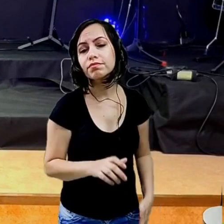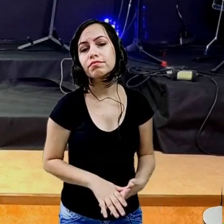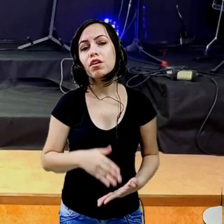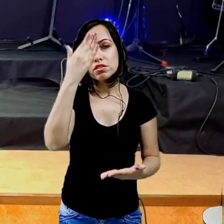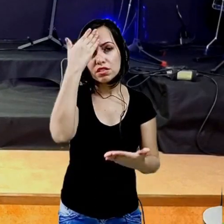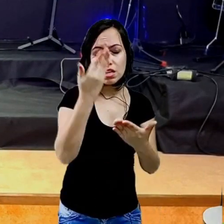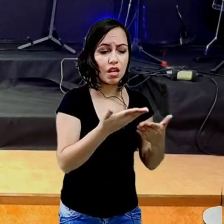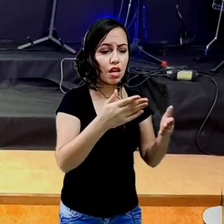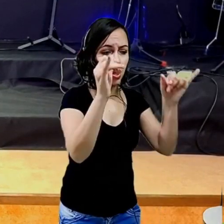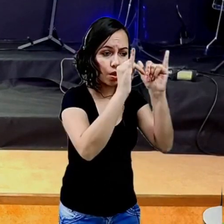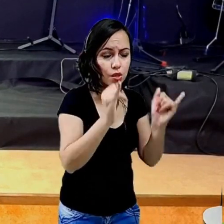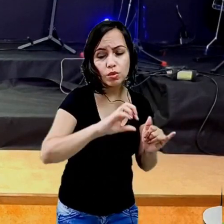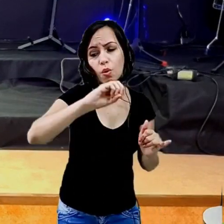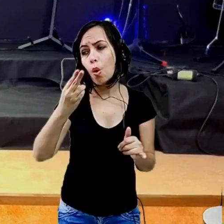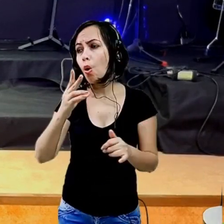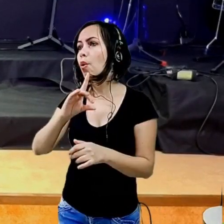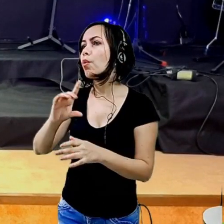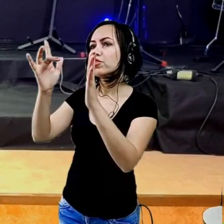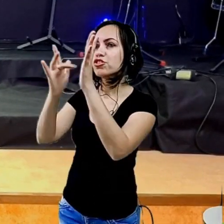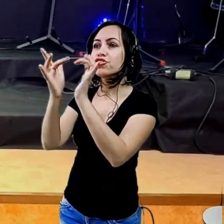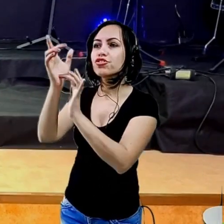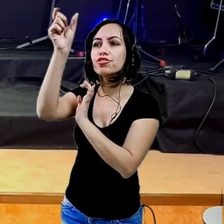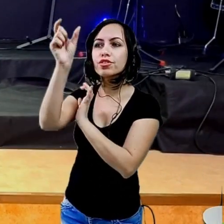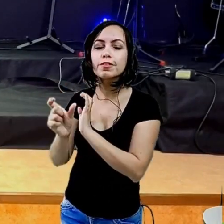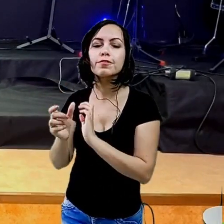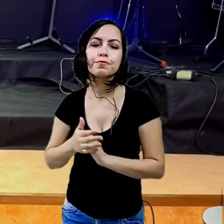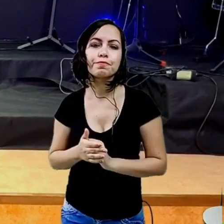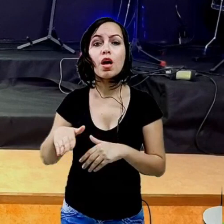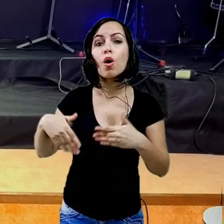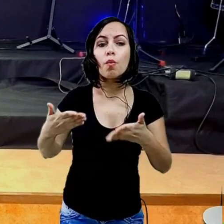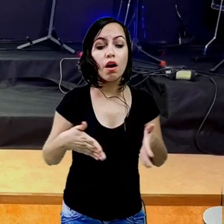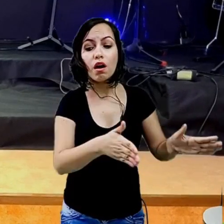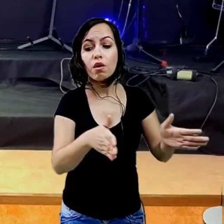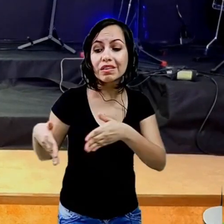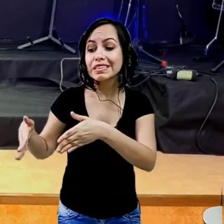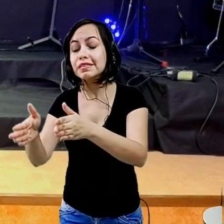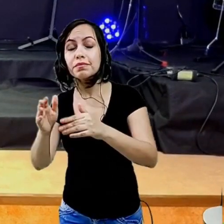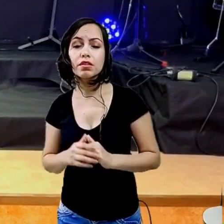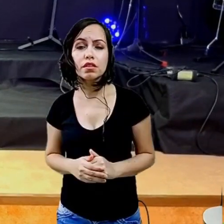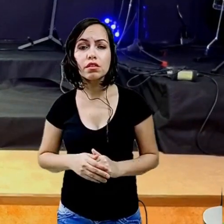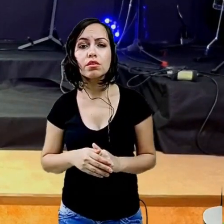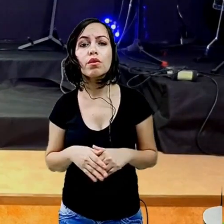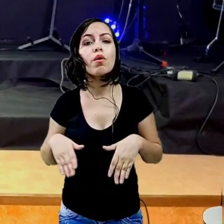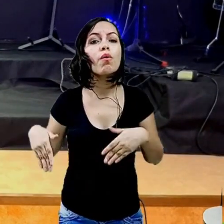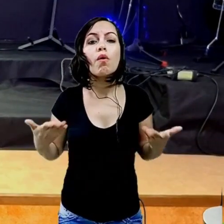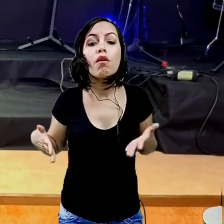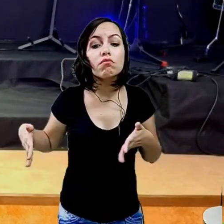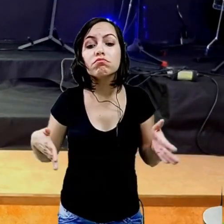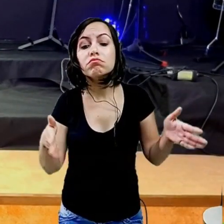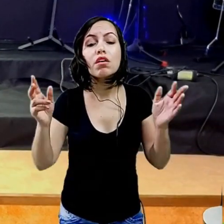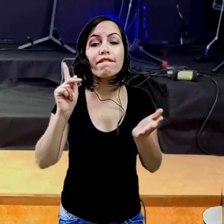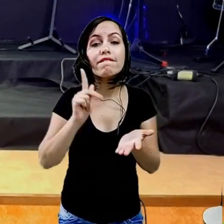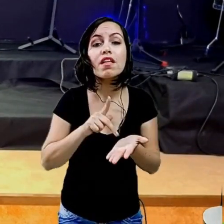tem confiado? Qual o caminho? Qual é a verdade que você